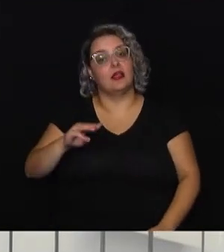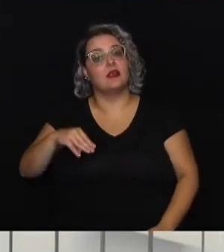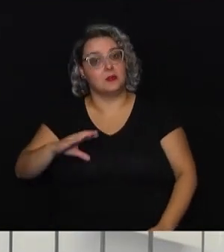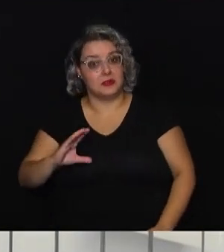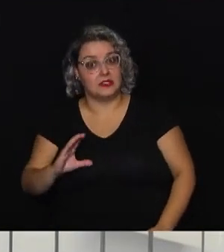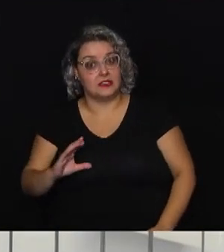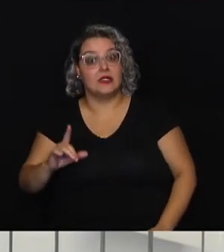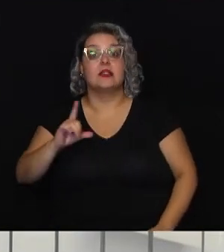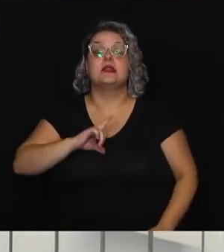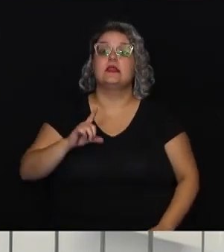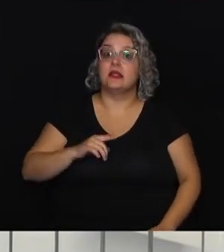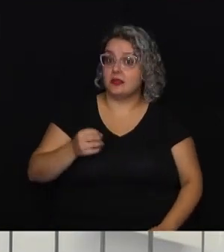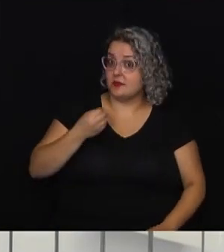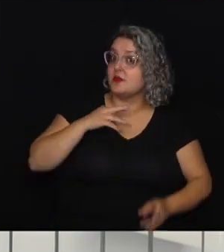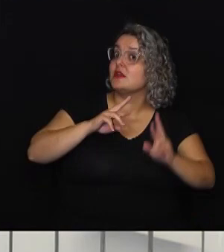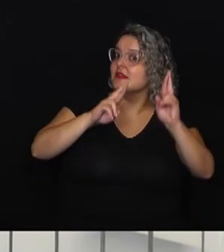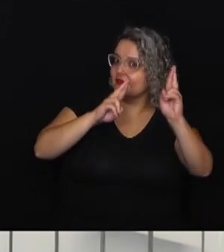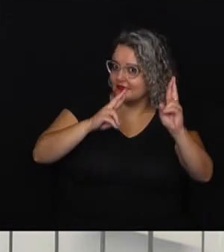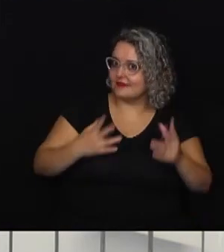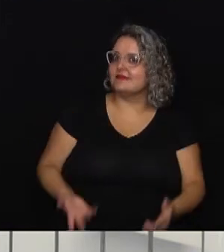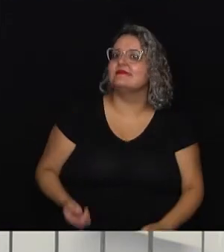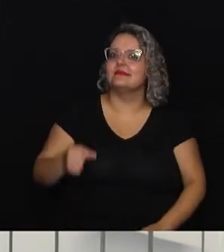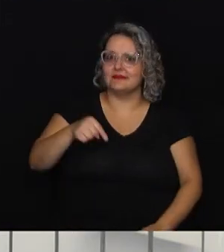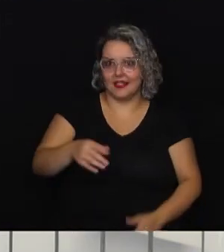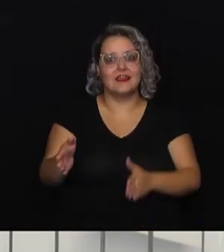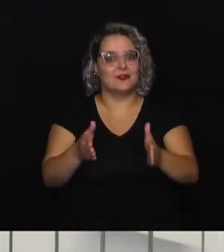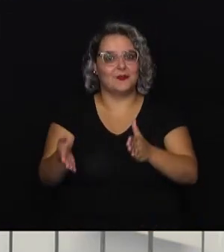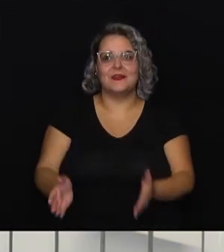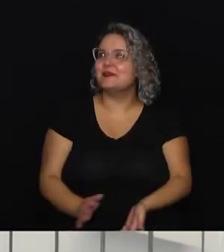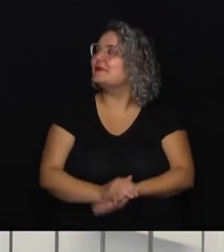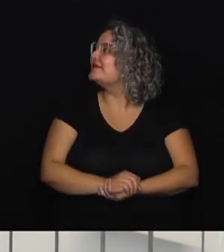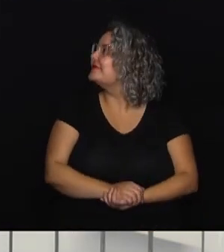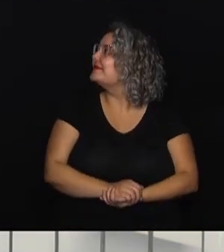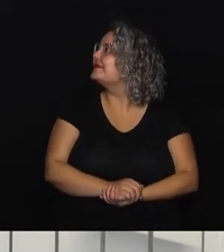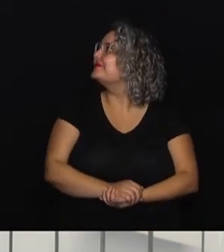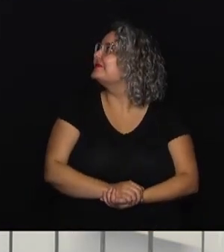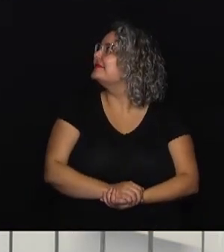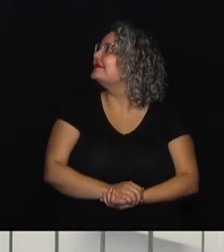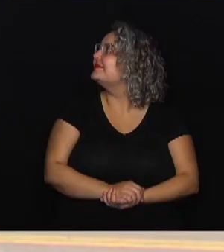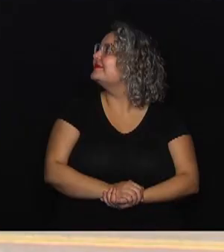tem boas expectativas para esta época.